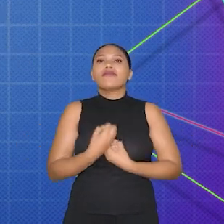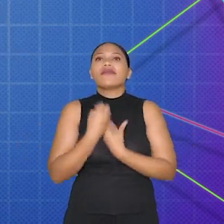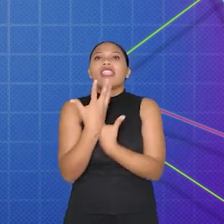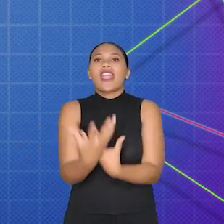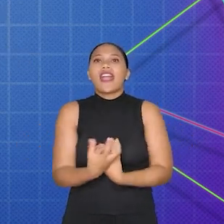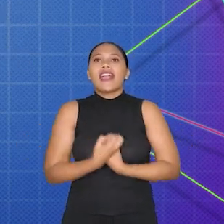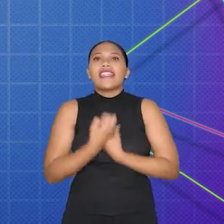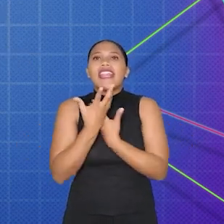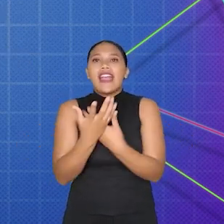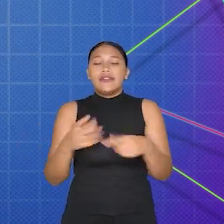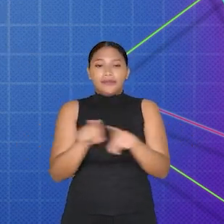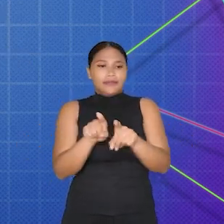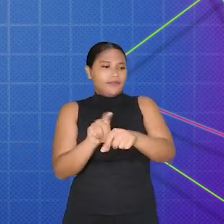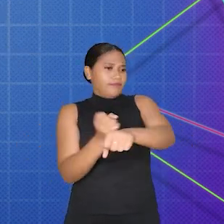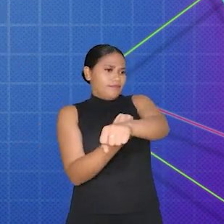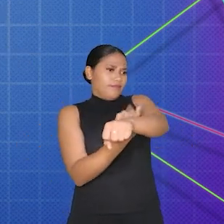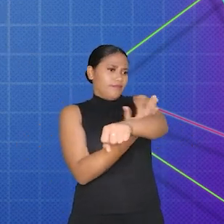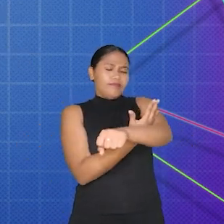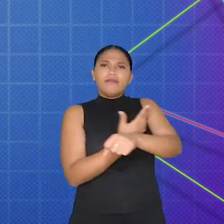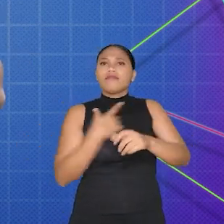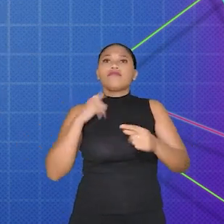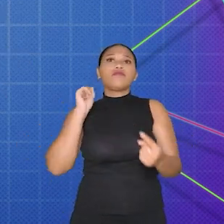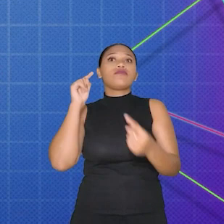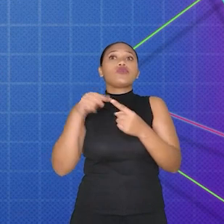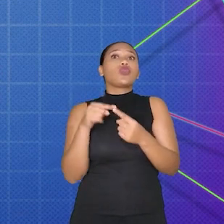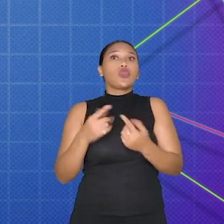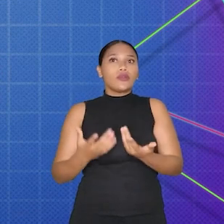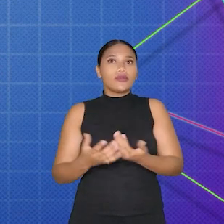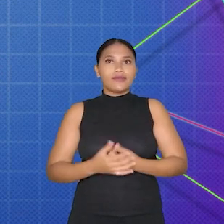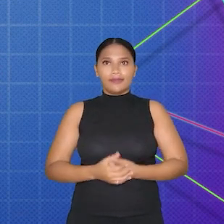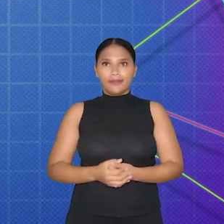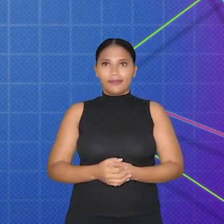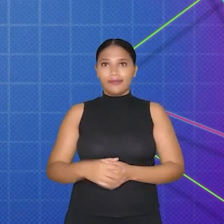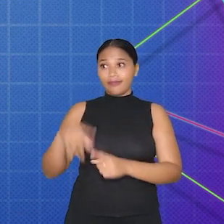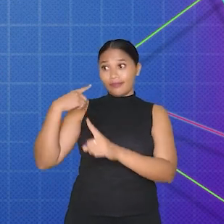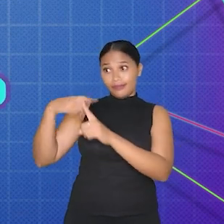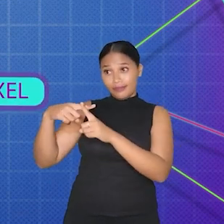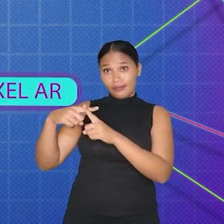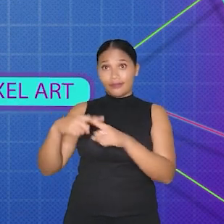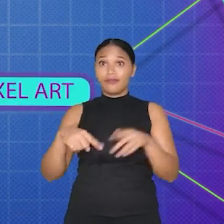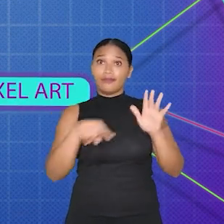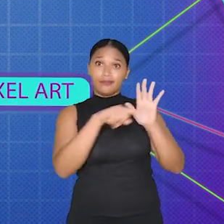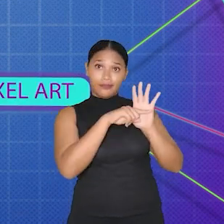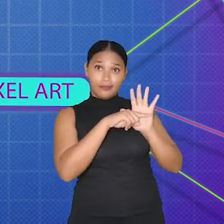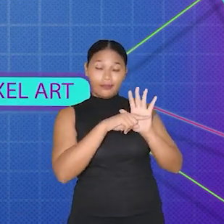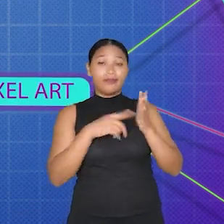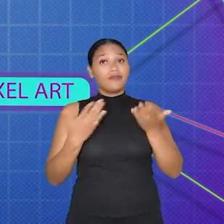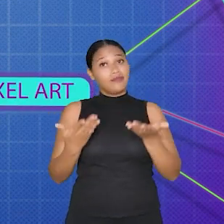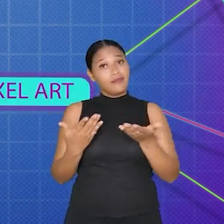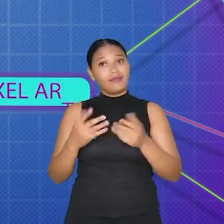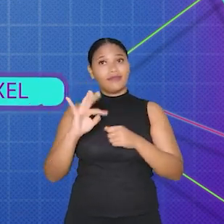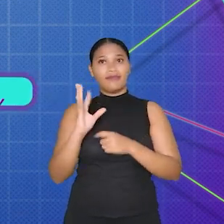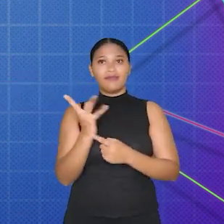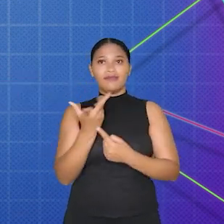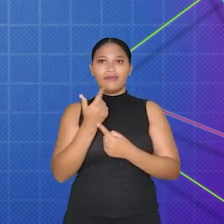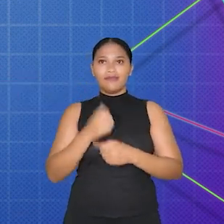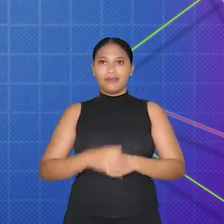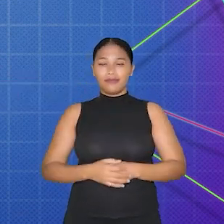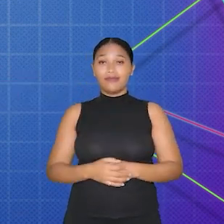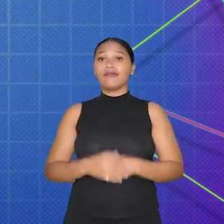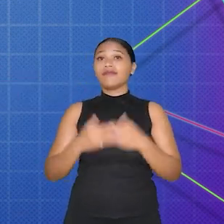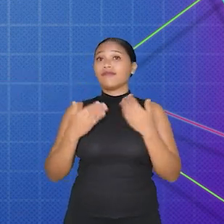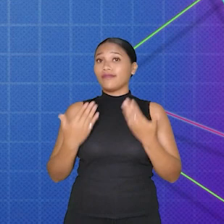que transmitam emoções e transmitam também a mensagem desejada. Vantagens e desvantagens do uso de pixel